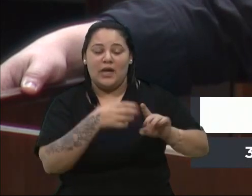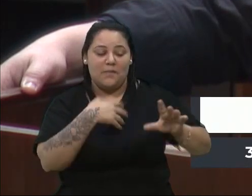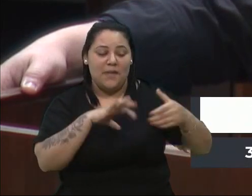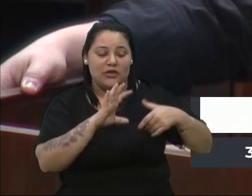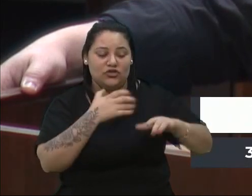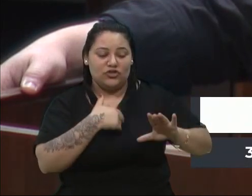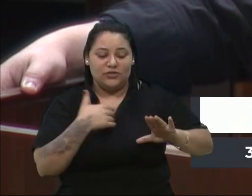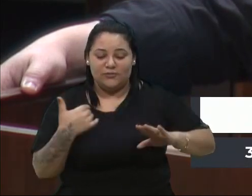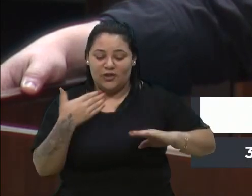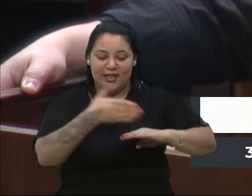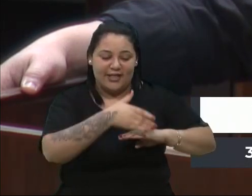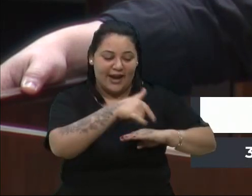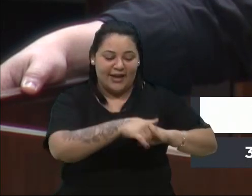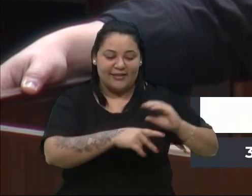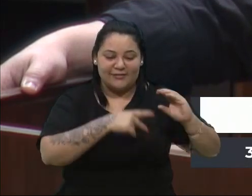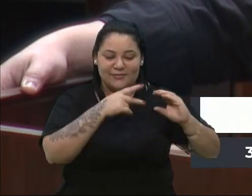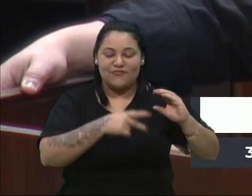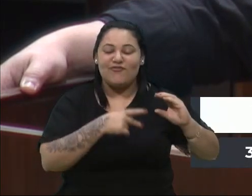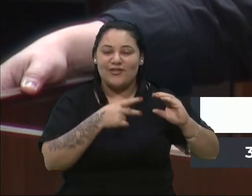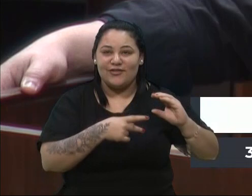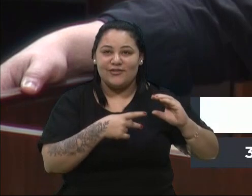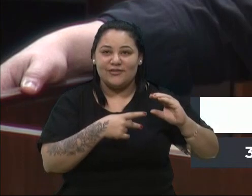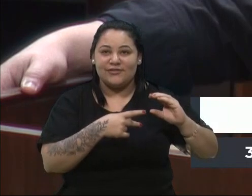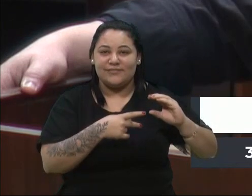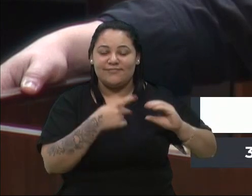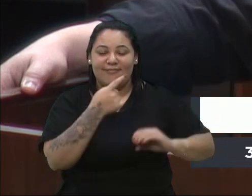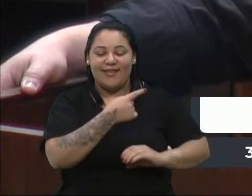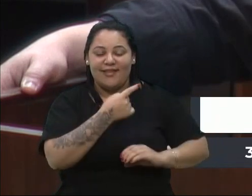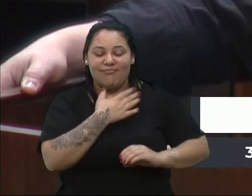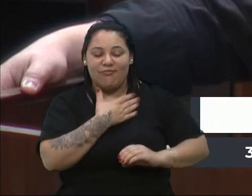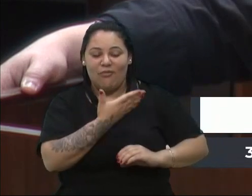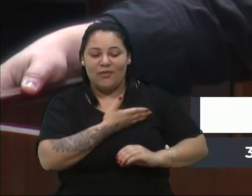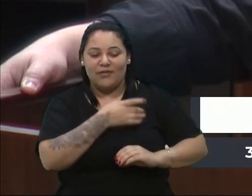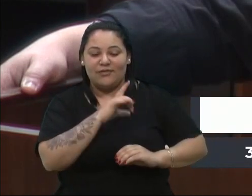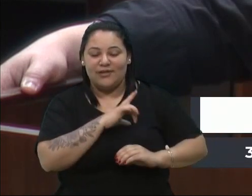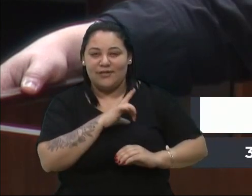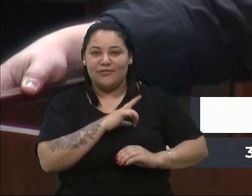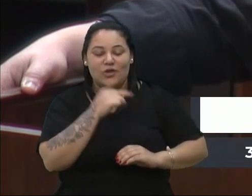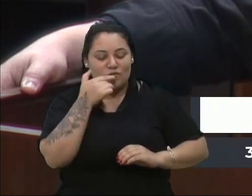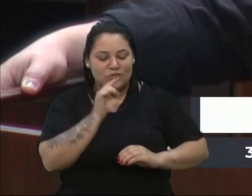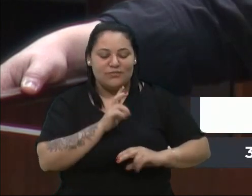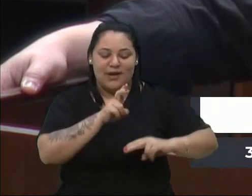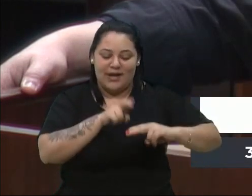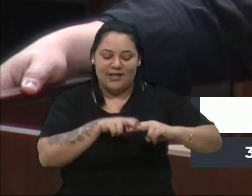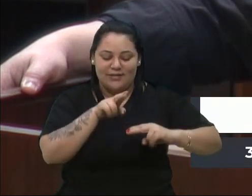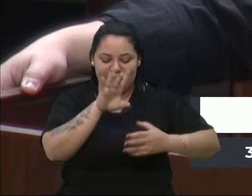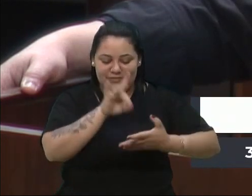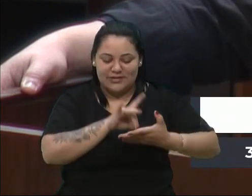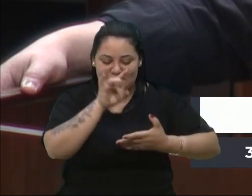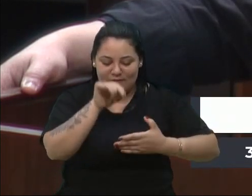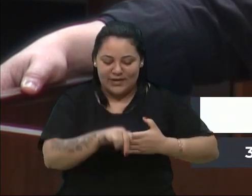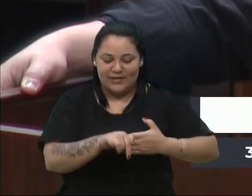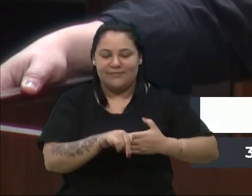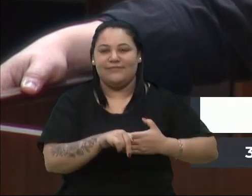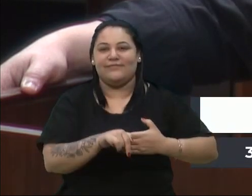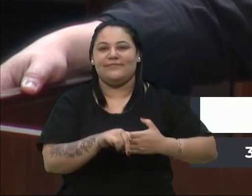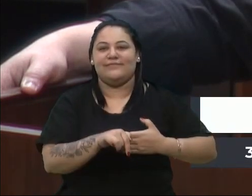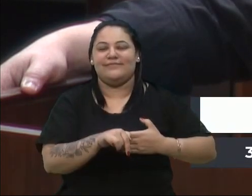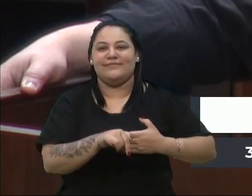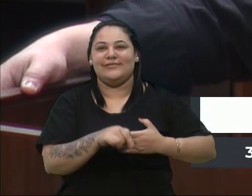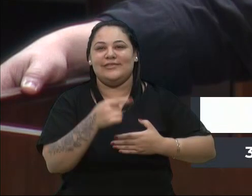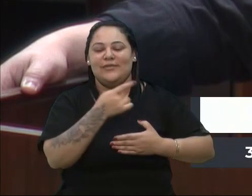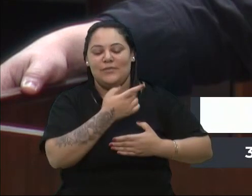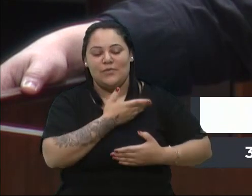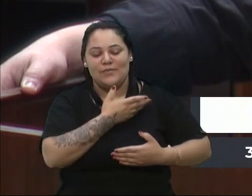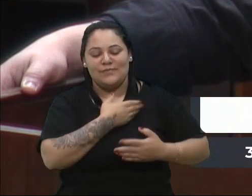política, ele teve quando a gente conseguiu uma cadeira nesse Legislativo. Então, ele se sentia muito feliz